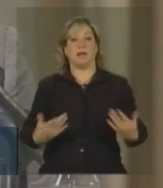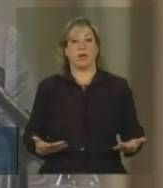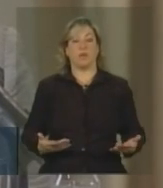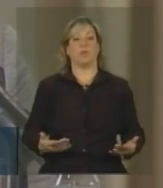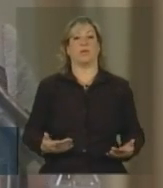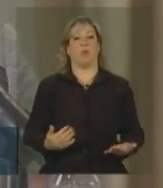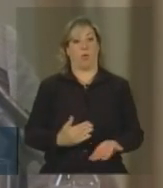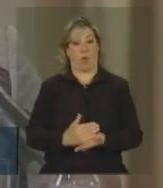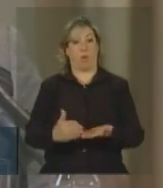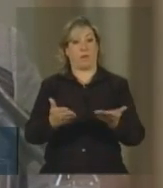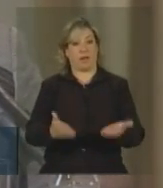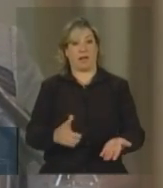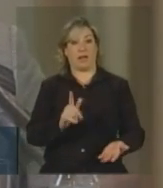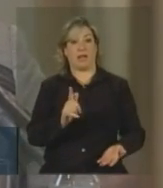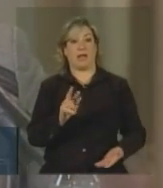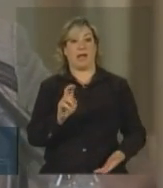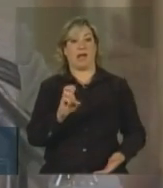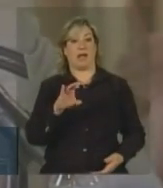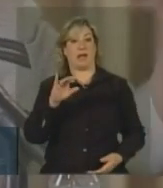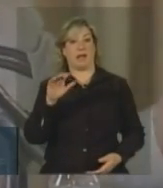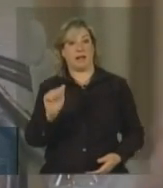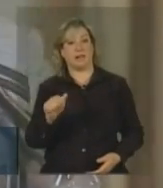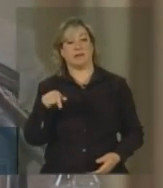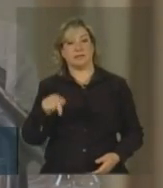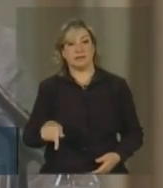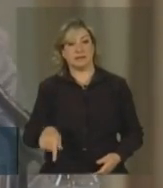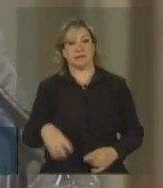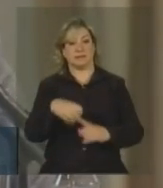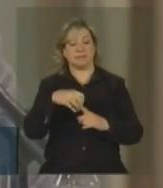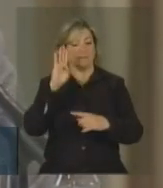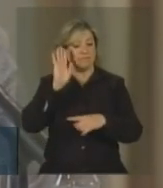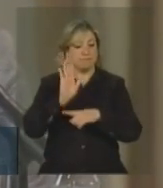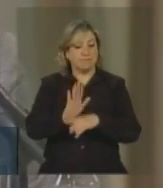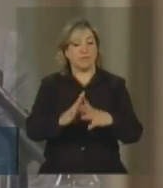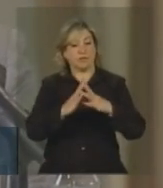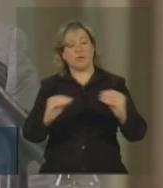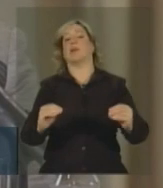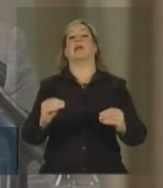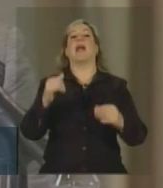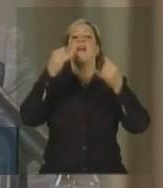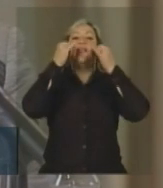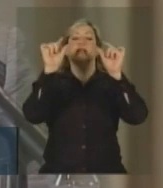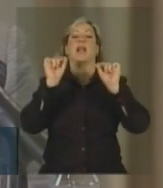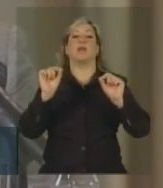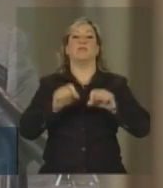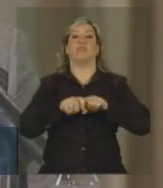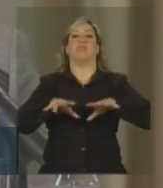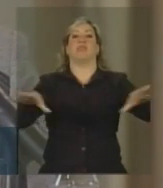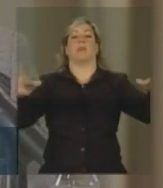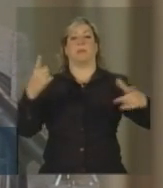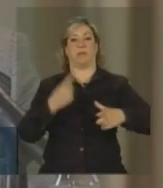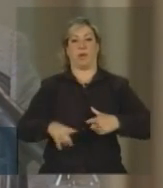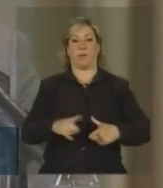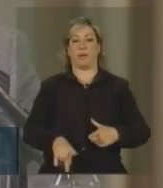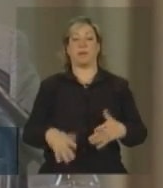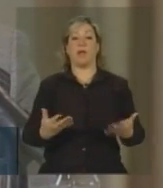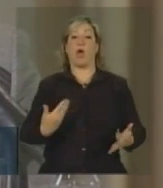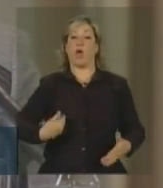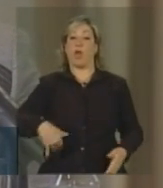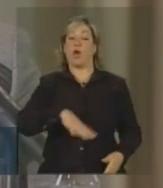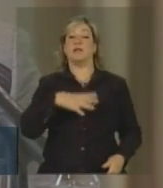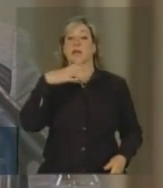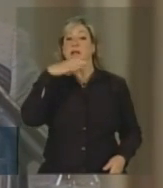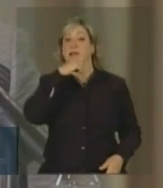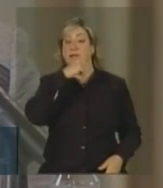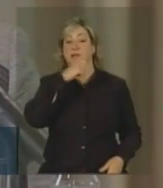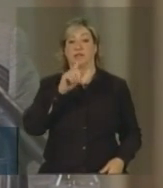partir daí, que ela tem efeito de afetar outras mais ainda. E julgamos que